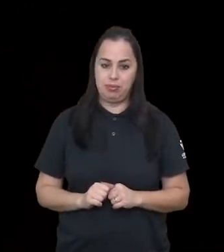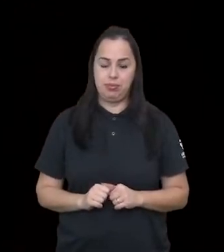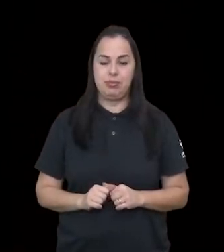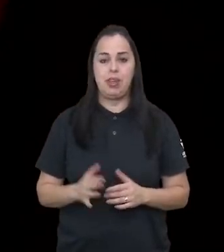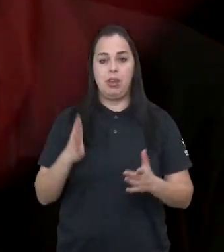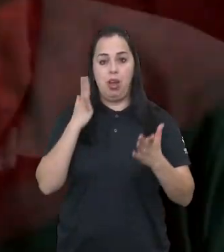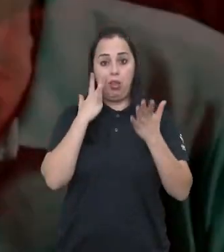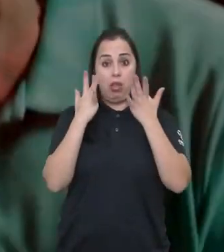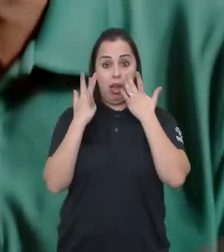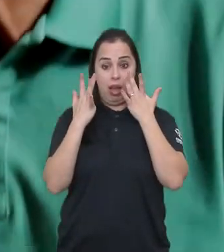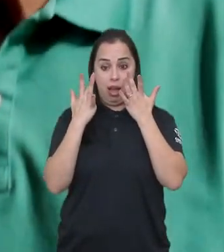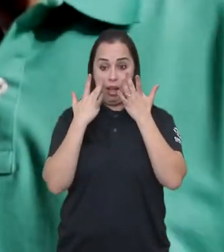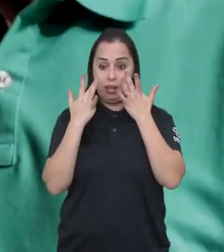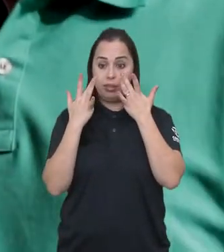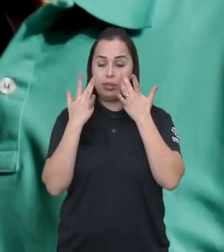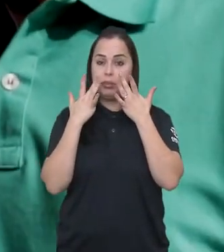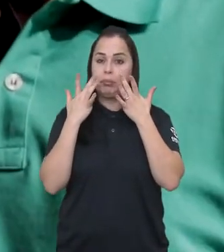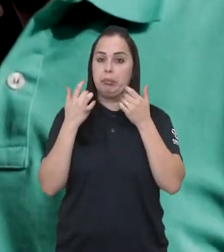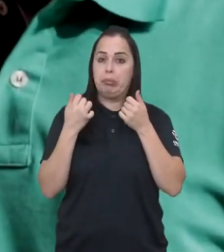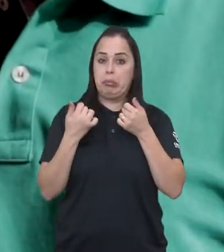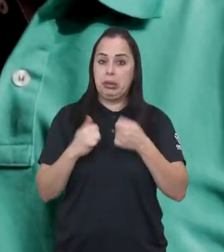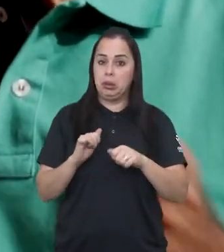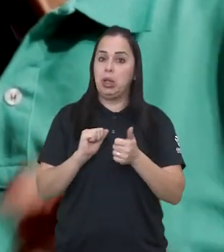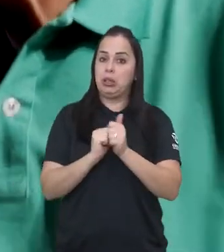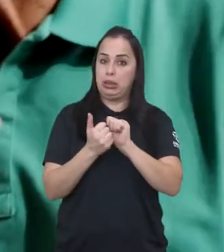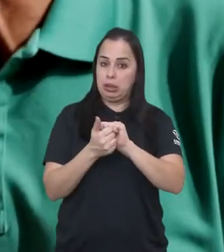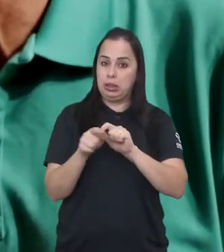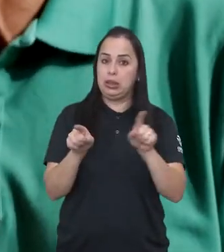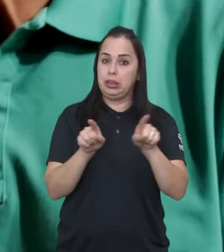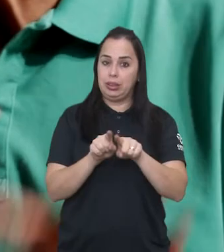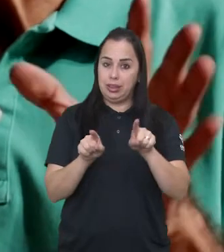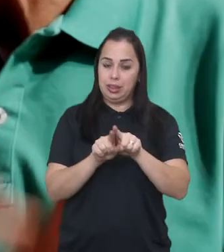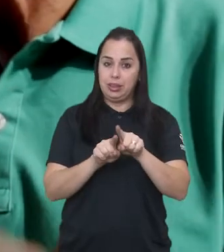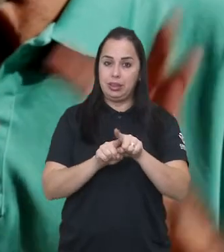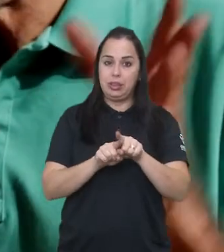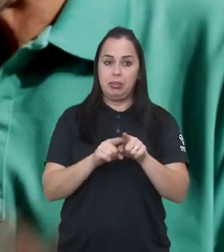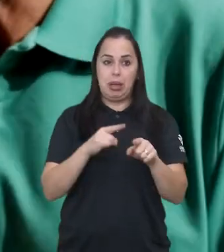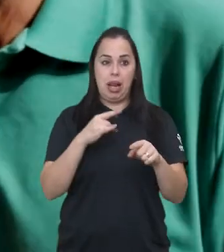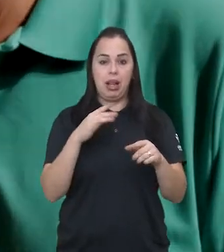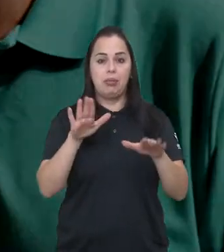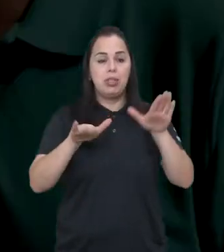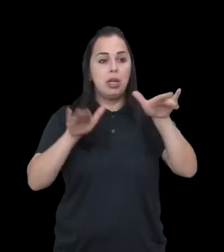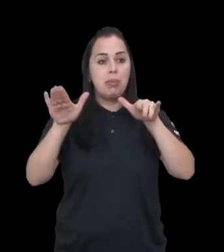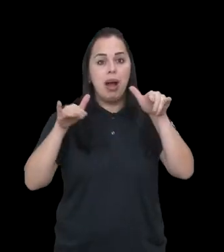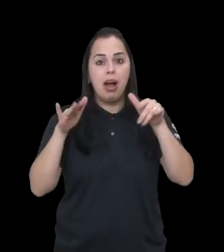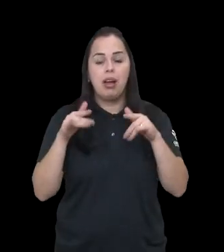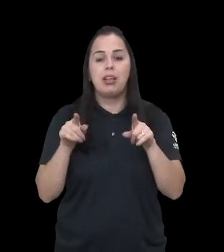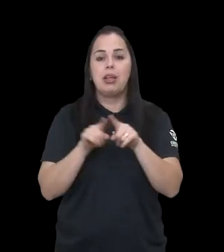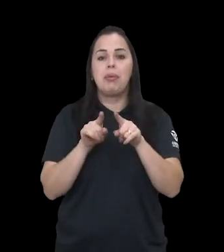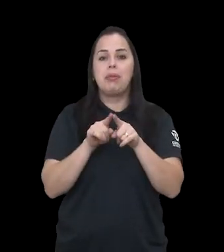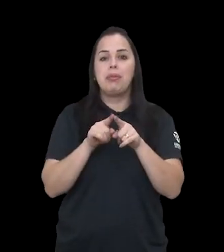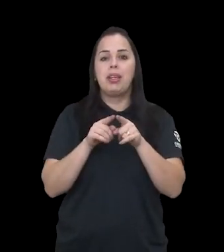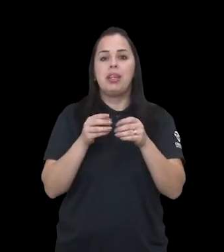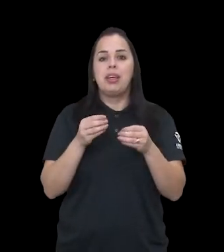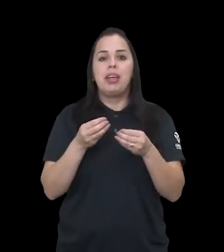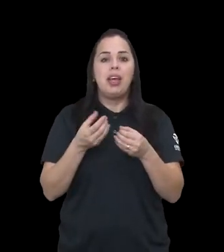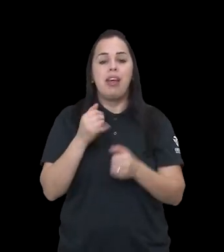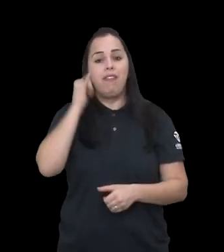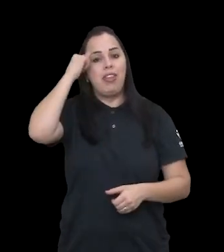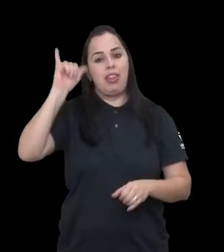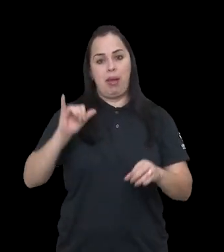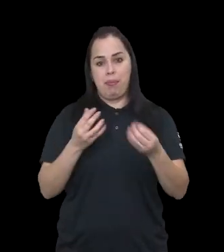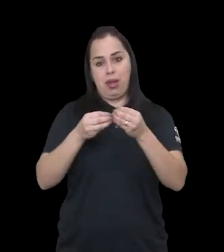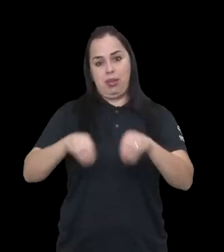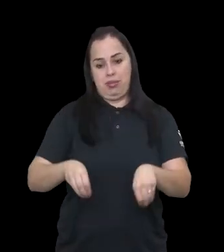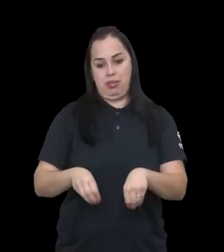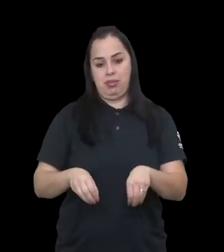O teatro comercial também precisou se reinventar para atrair o público e amenizar as perdas durante a pandemia. Uma